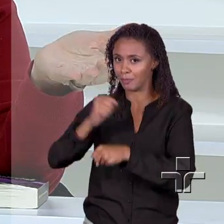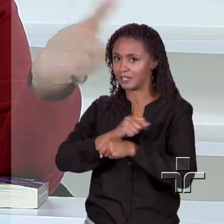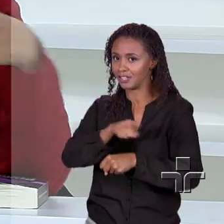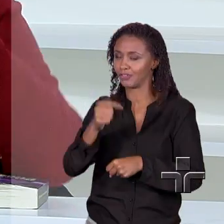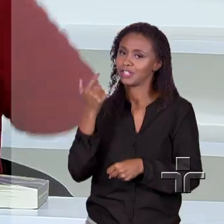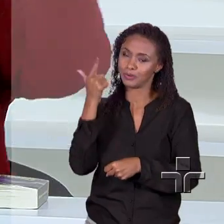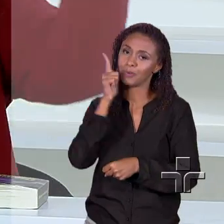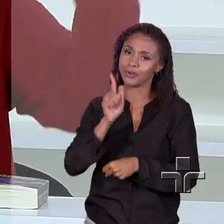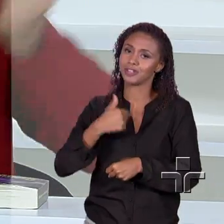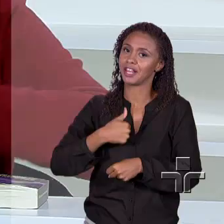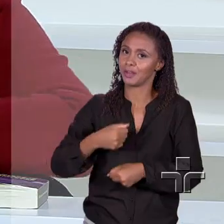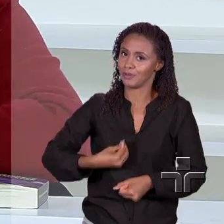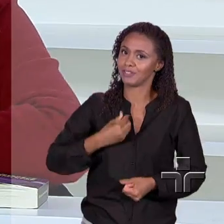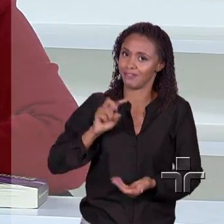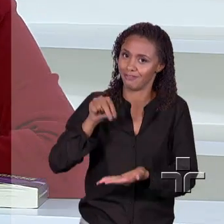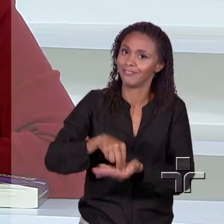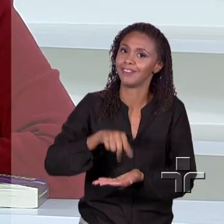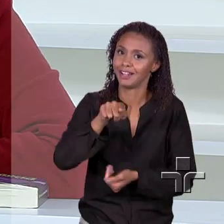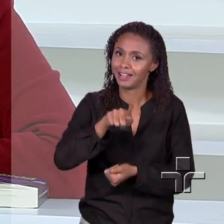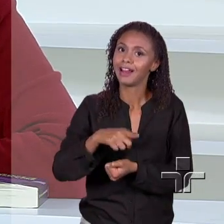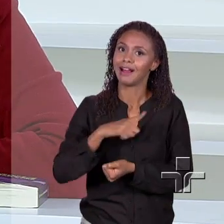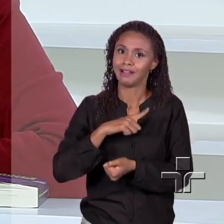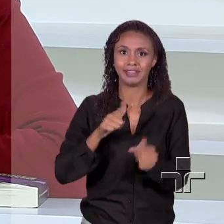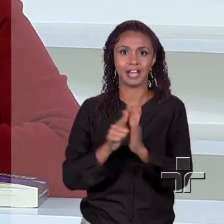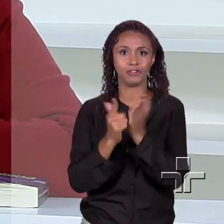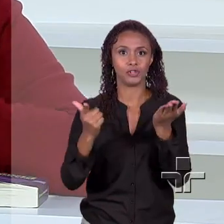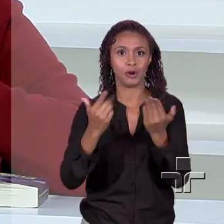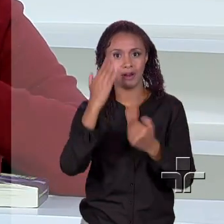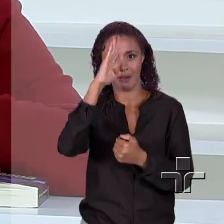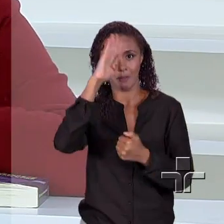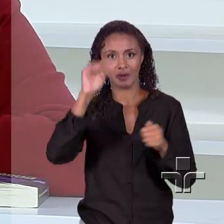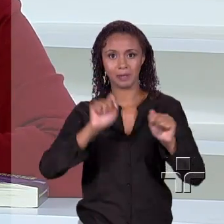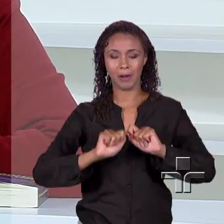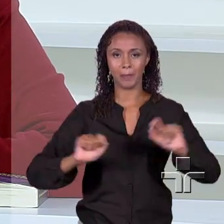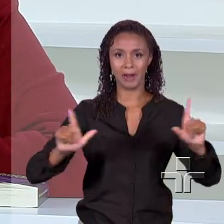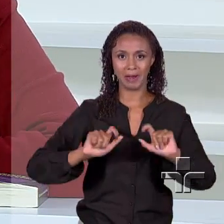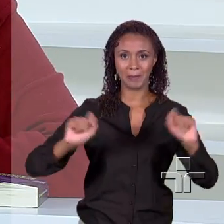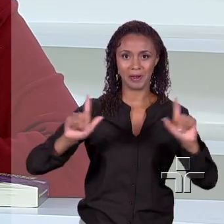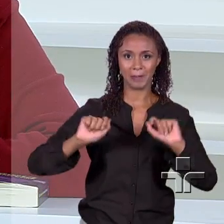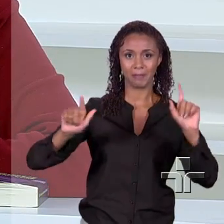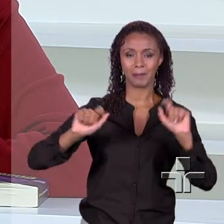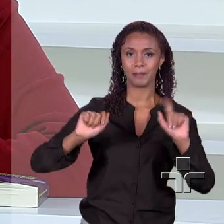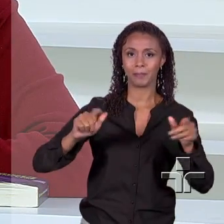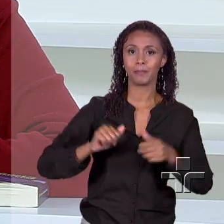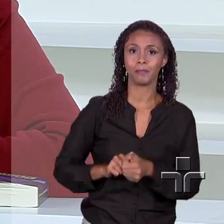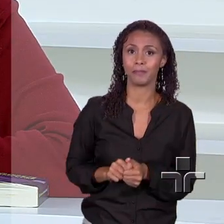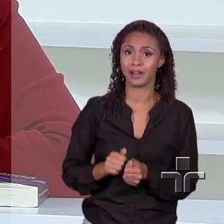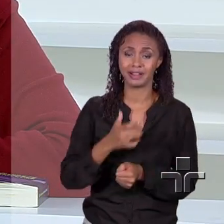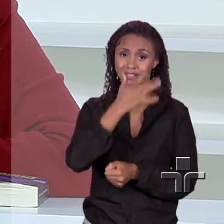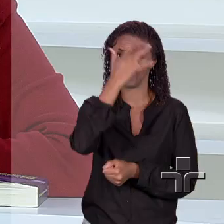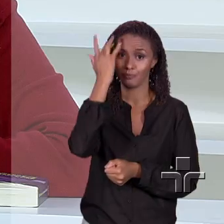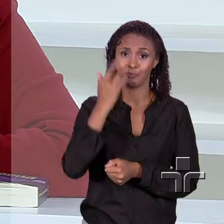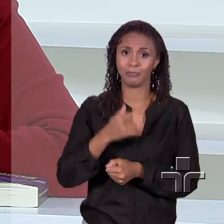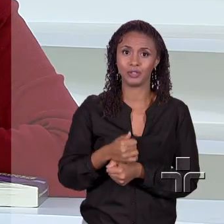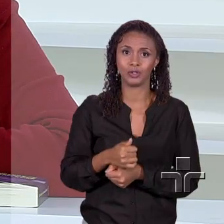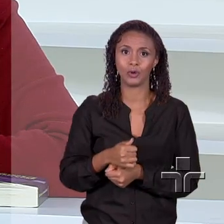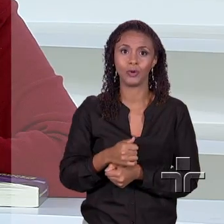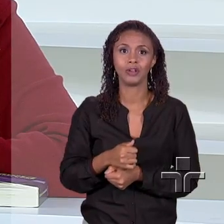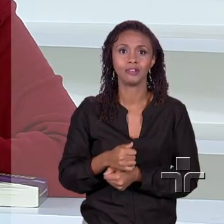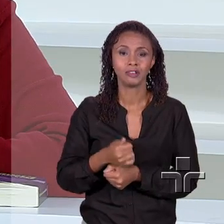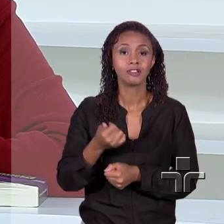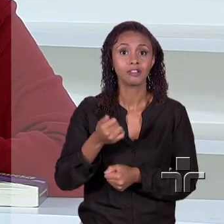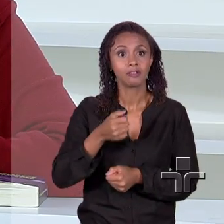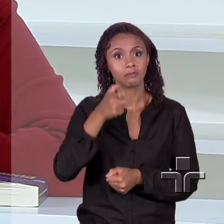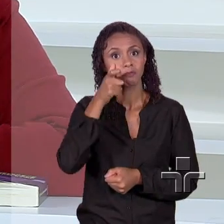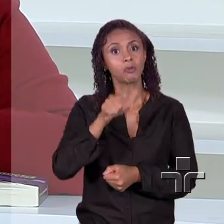lá quando isso aconteceu, foi manchete, né? Mais do que outros lugares que as pessoas costumam valorizar como fonte de